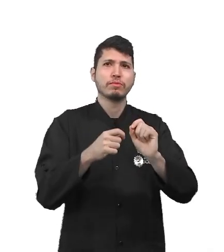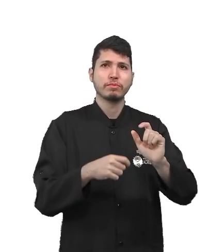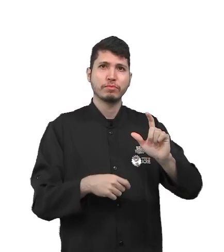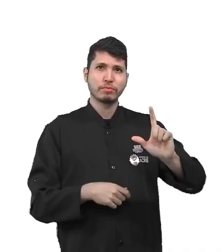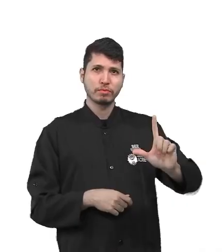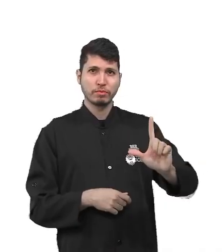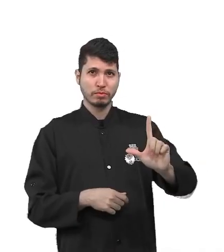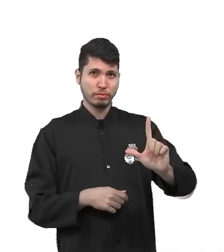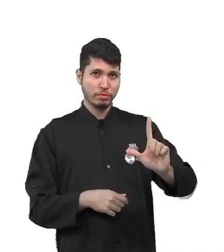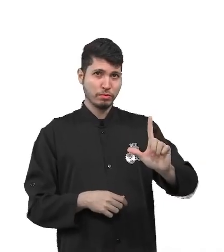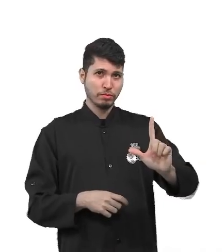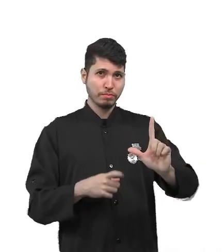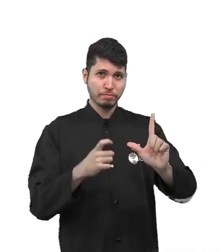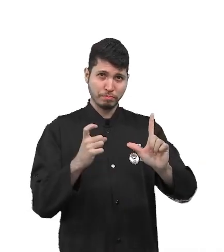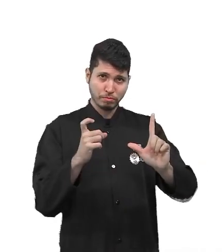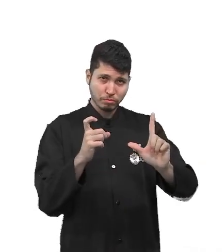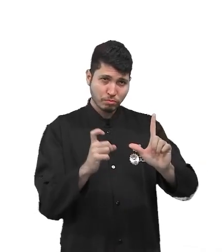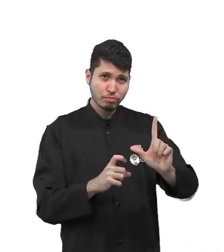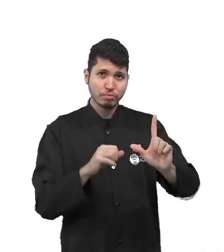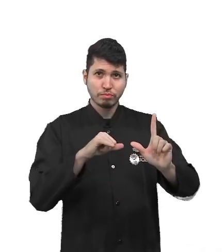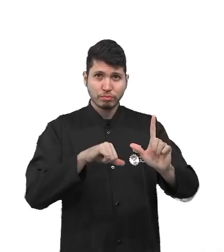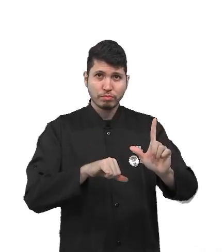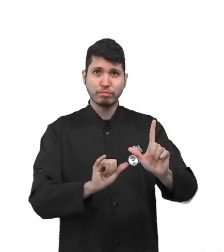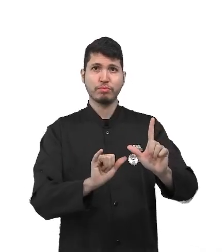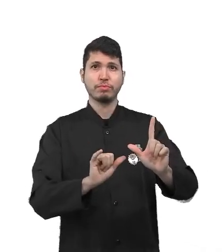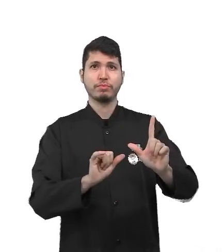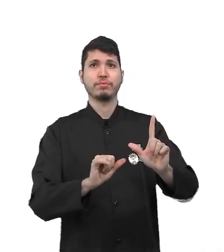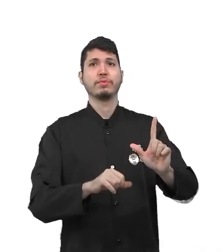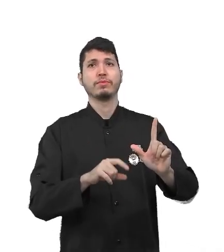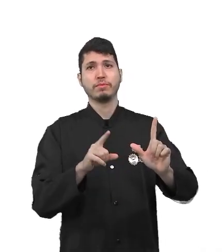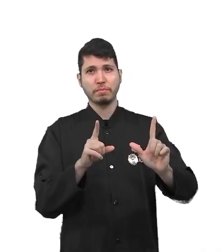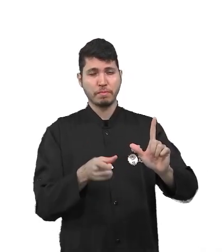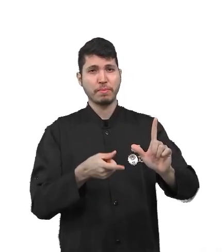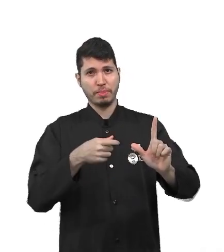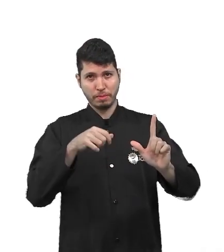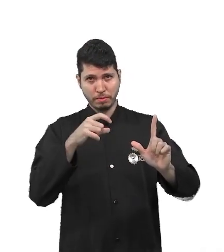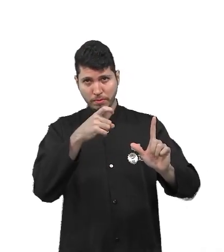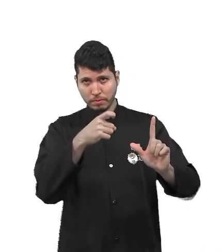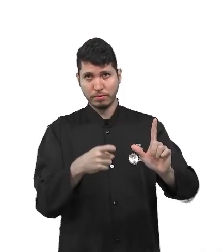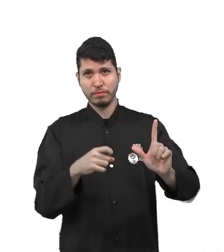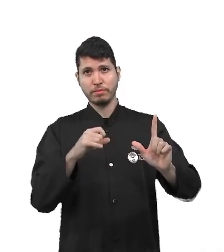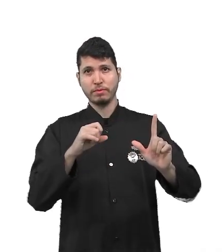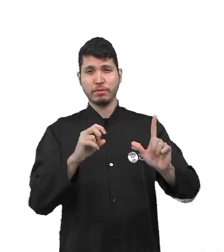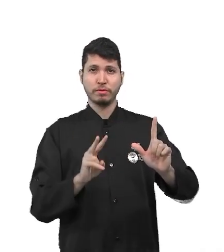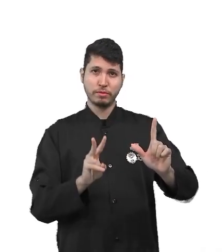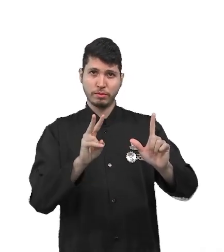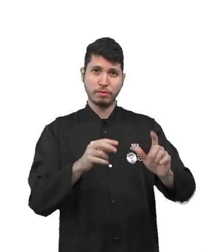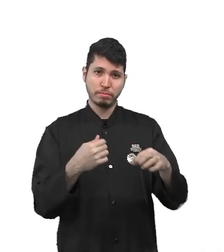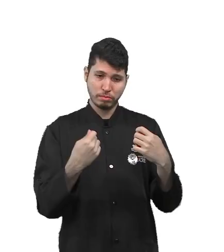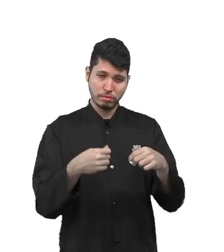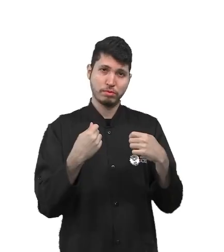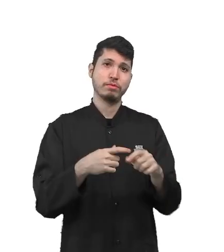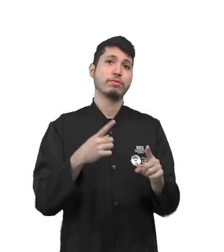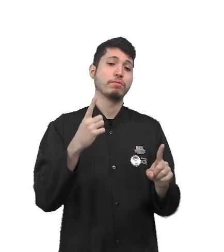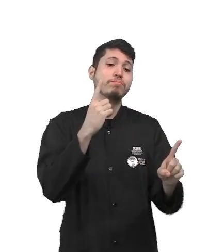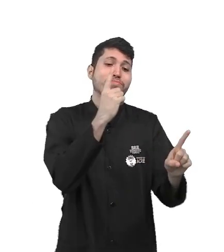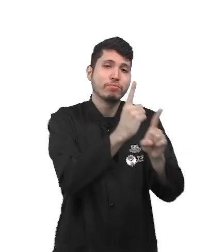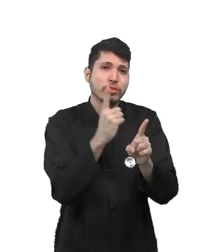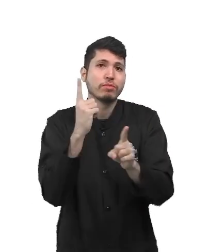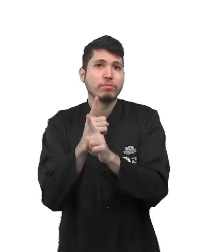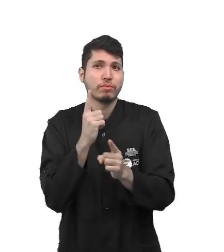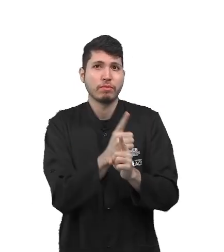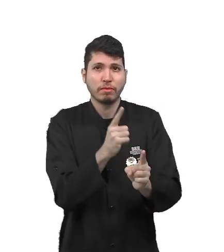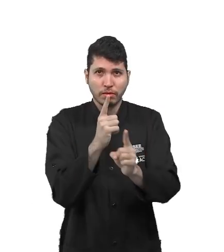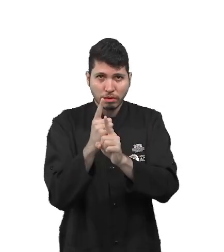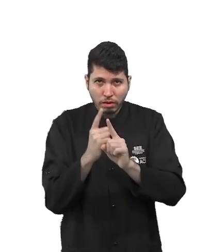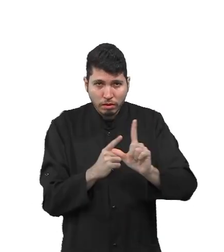vértice e o x vértice, tá bom? O x vértice e o y vértice. Opa, aqui é y,